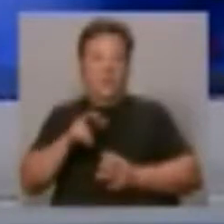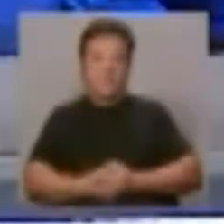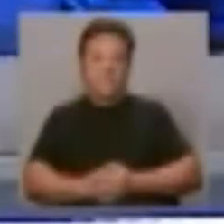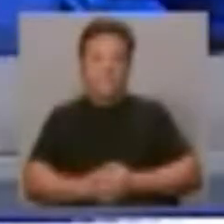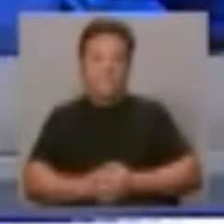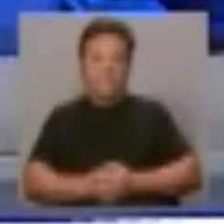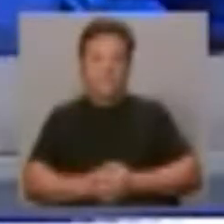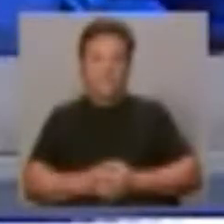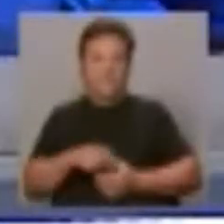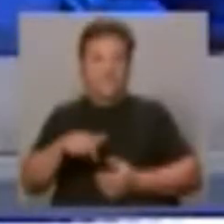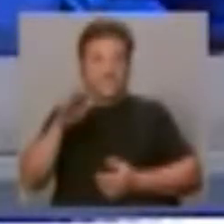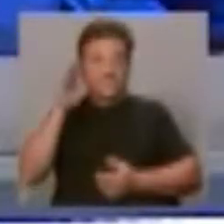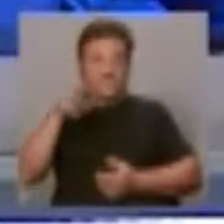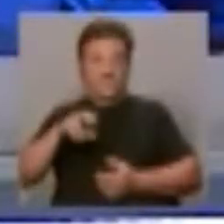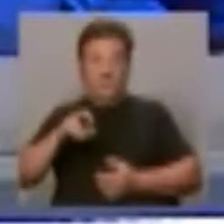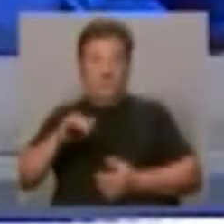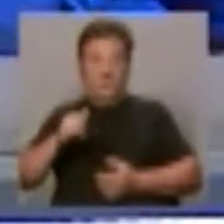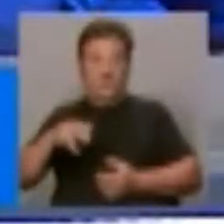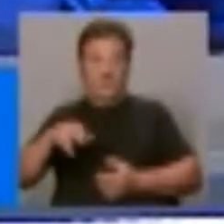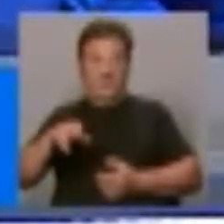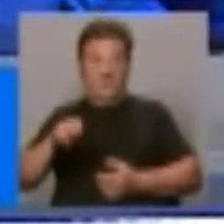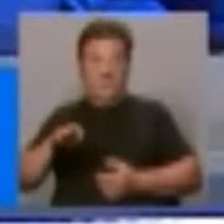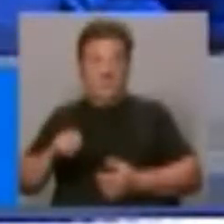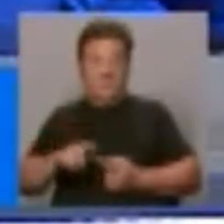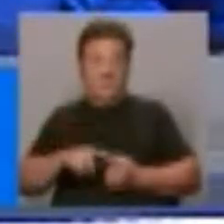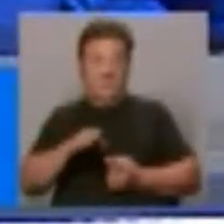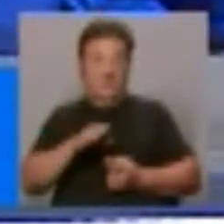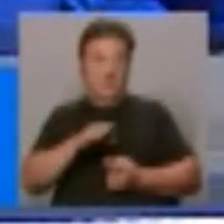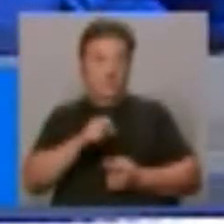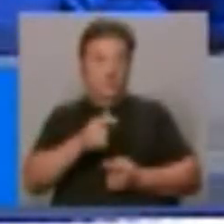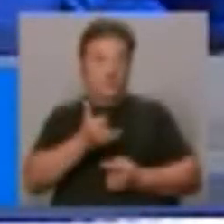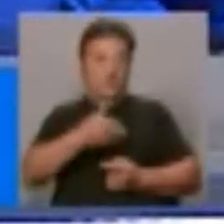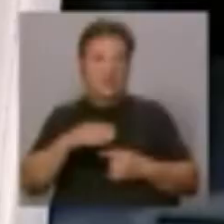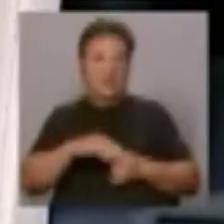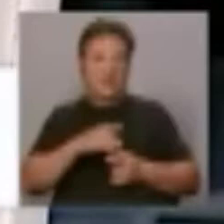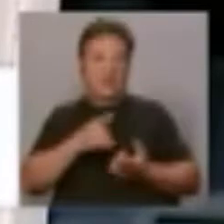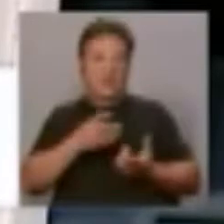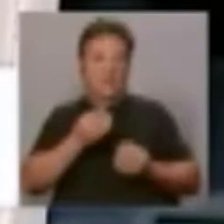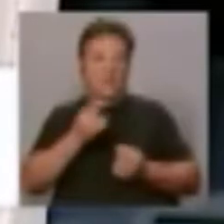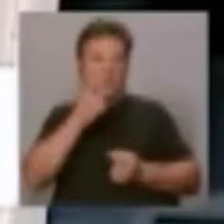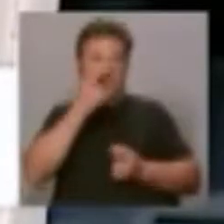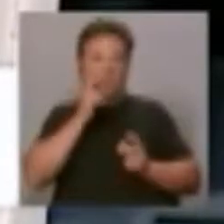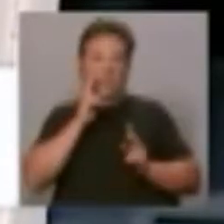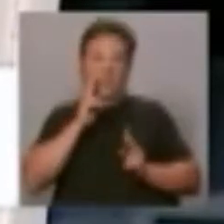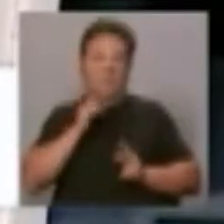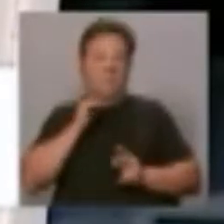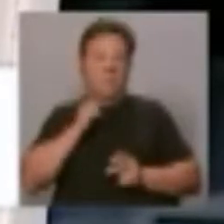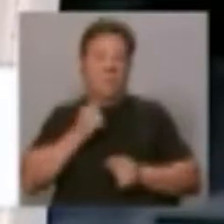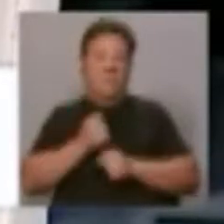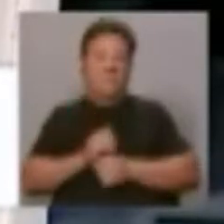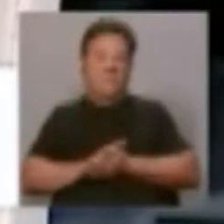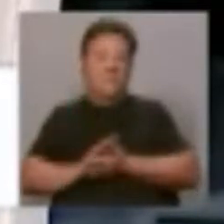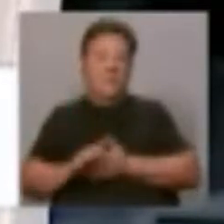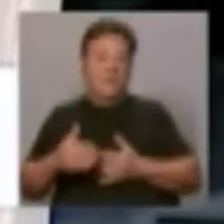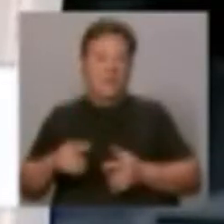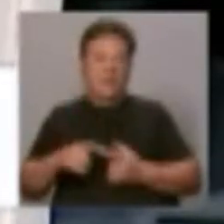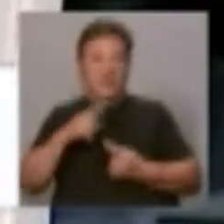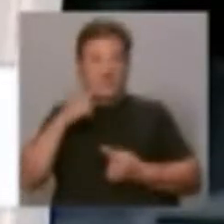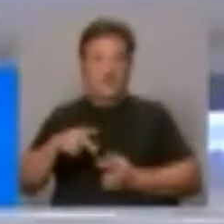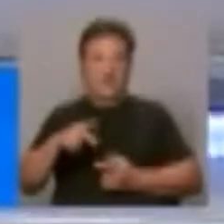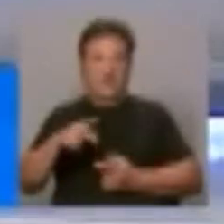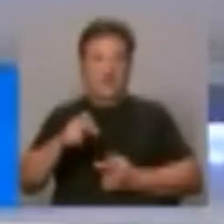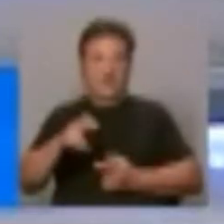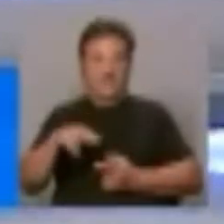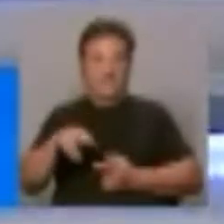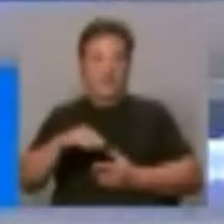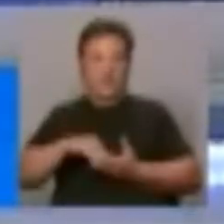Estoril vencer. Esta tarde, Moreirense e Portimonense empataram a um golo. Assistiu a tudo e nada fez. Especialistas lembram que